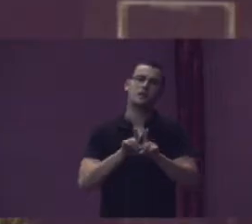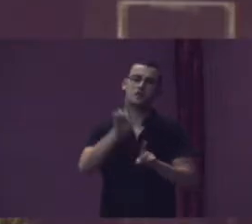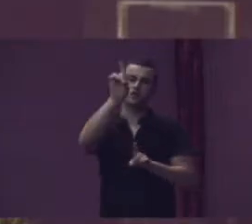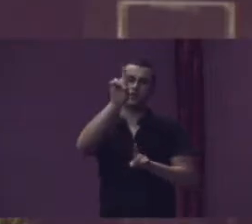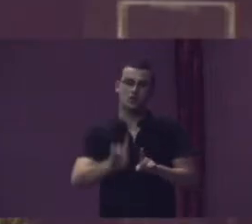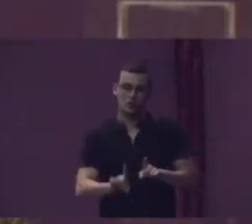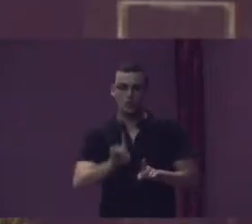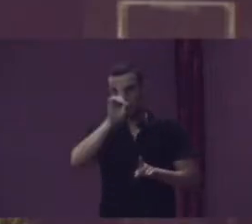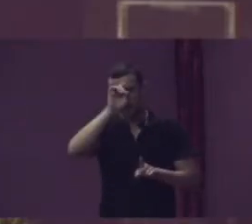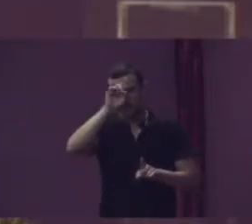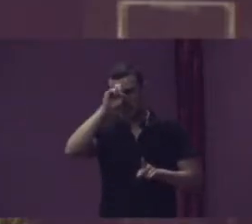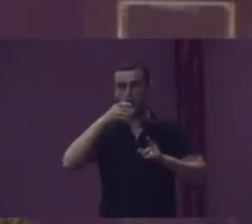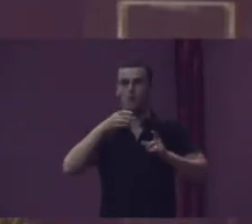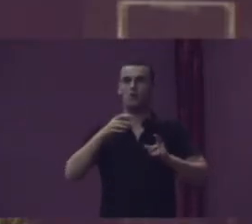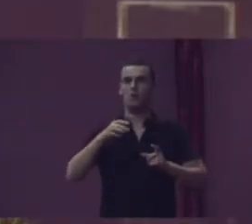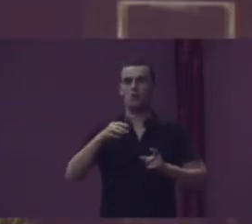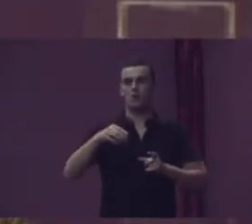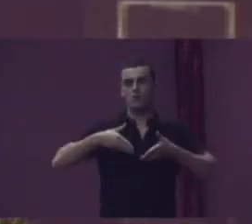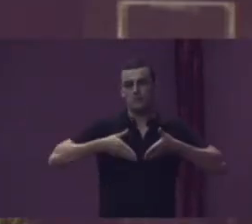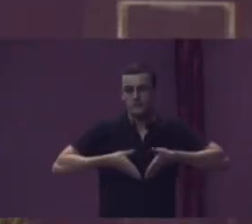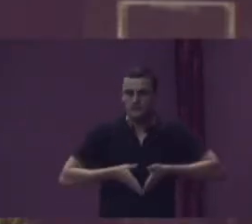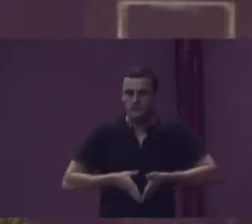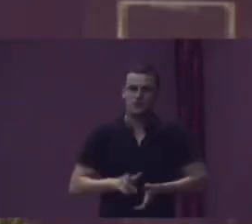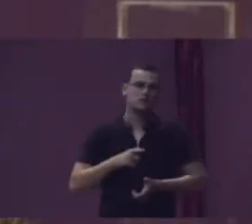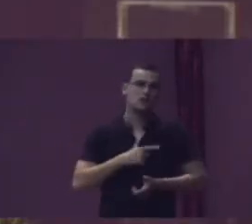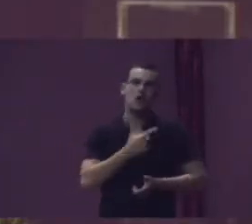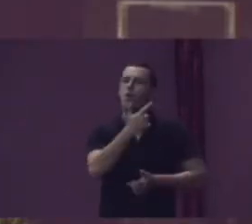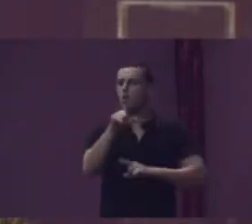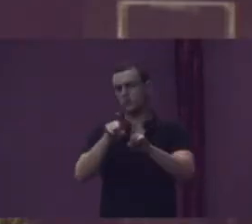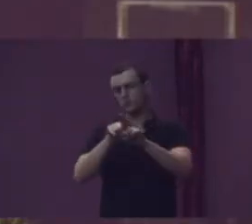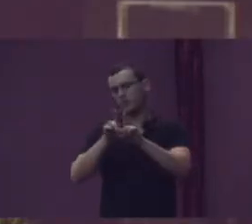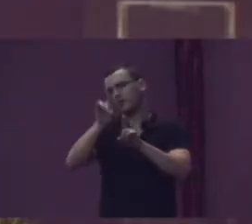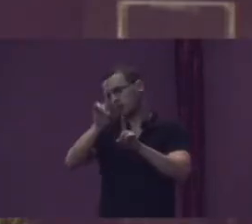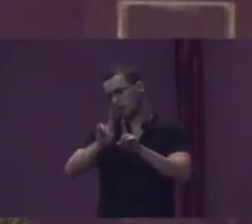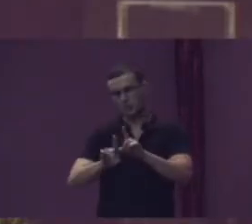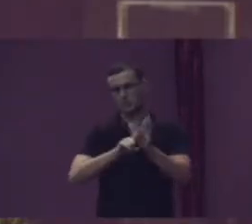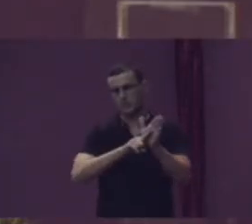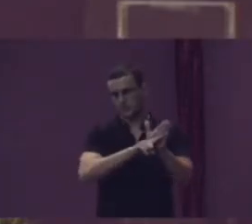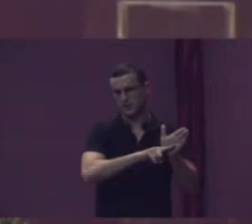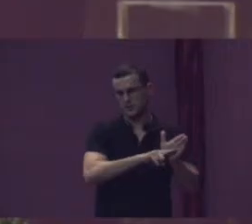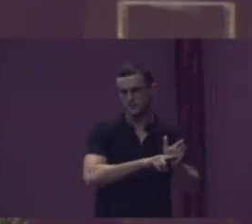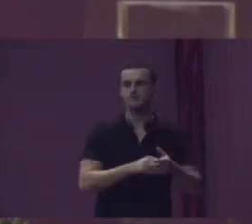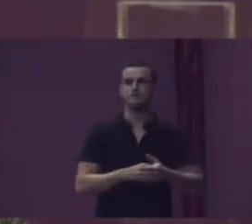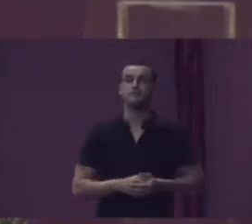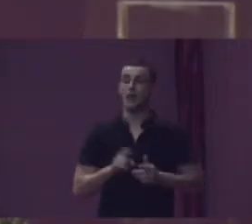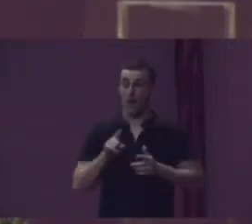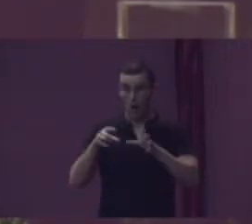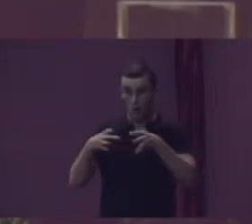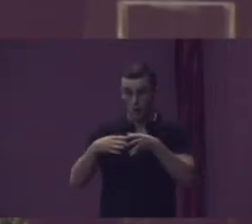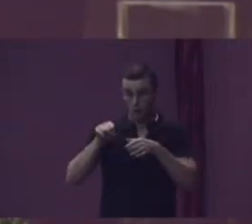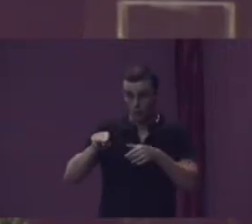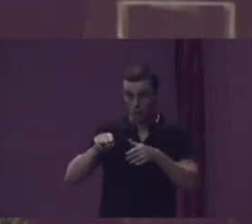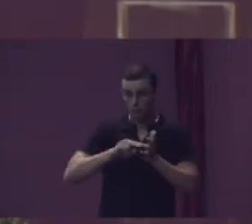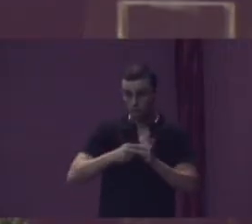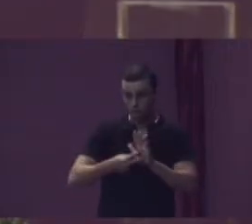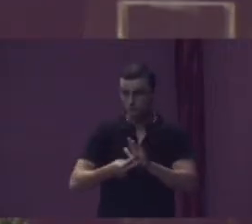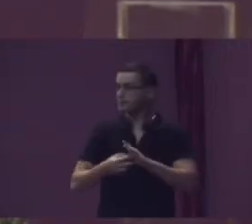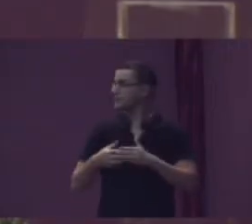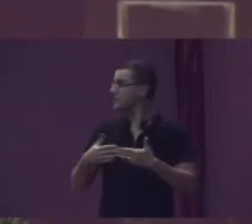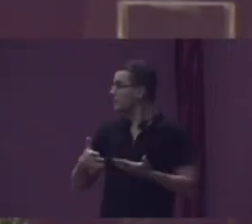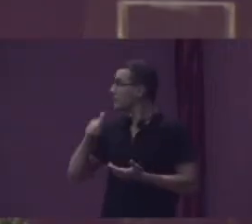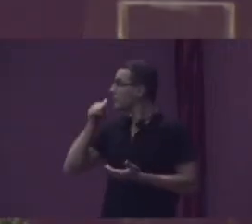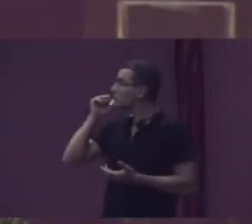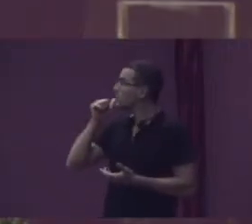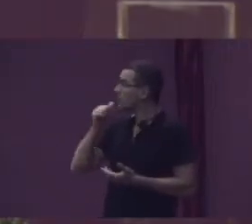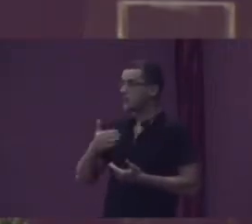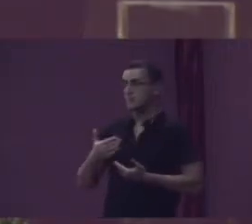maternidade, pesquisadores proeminentes na área. Então, este é o grupo. As mulheres desse conjunto, então, para a gente só